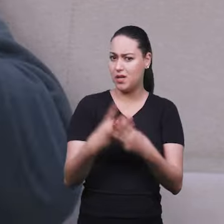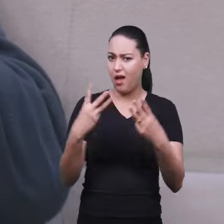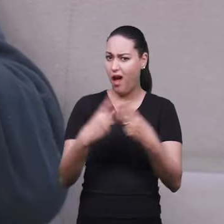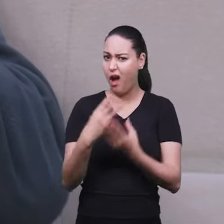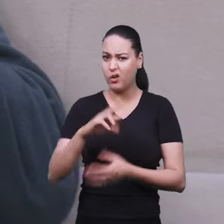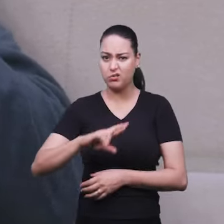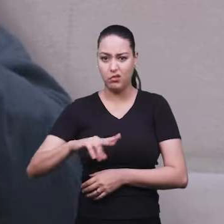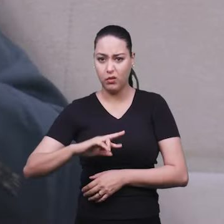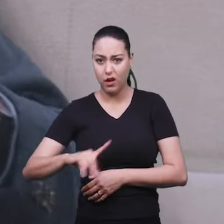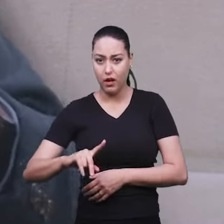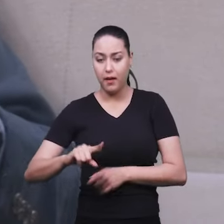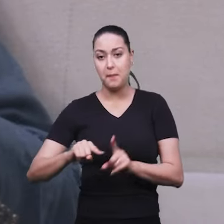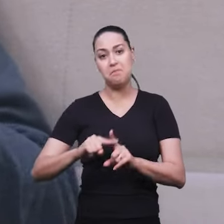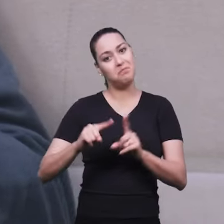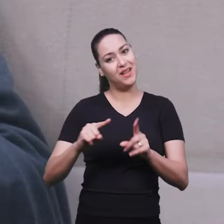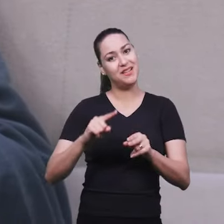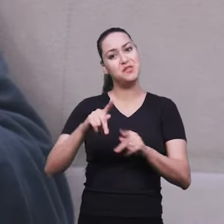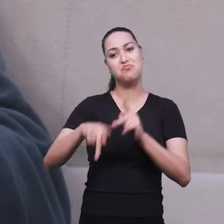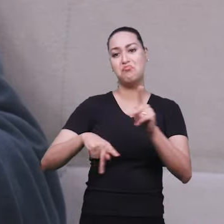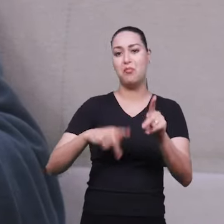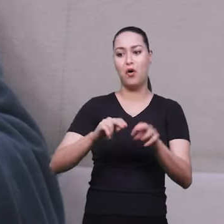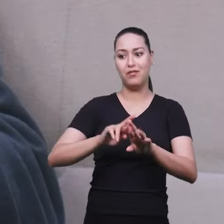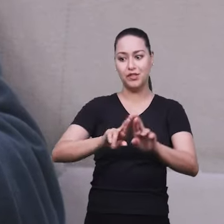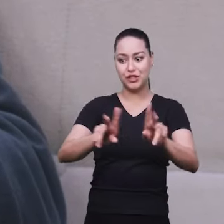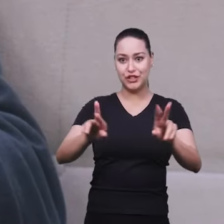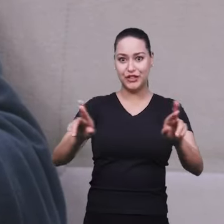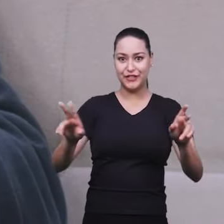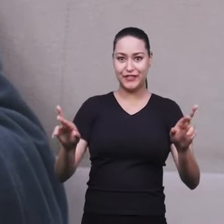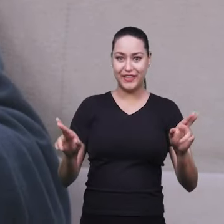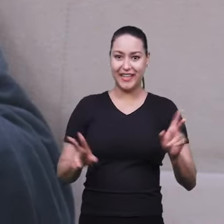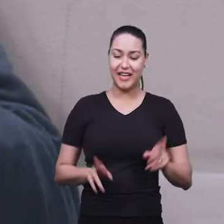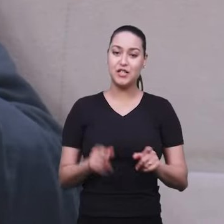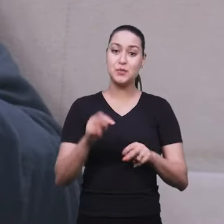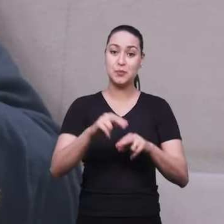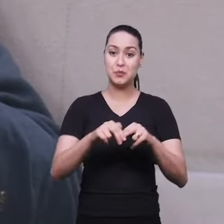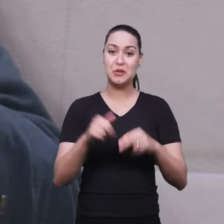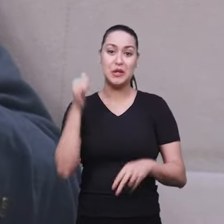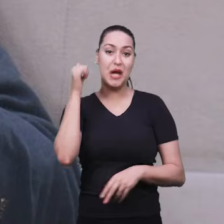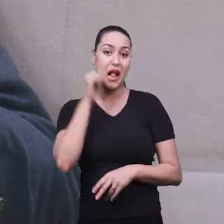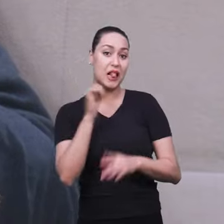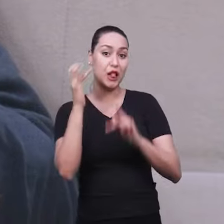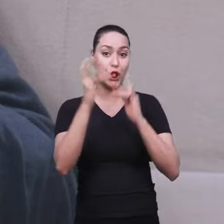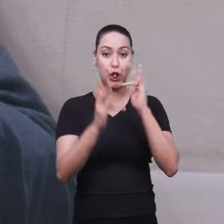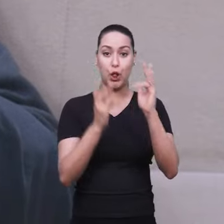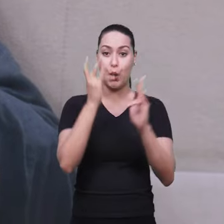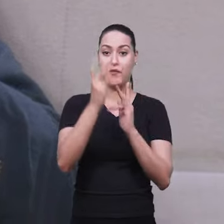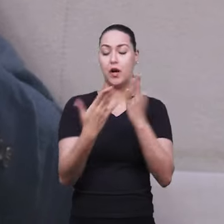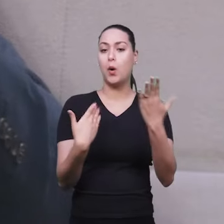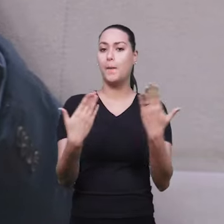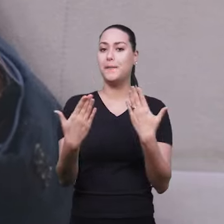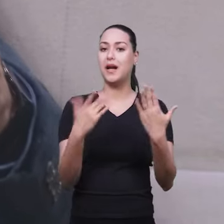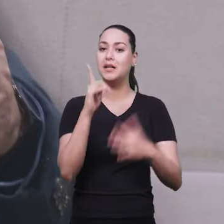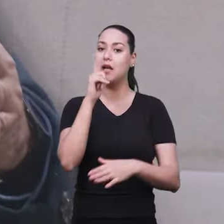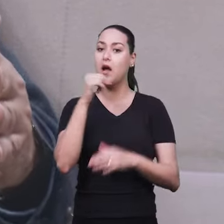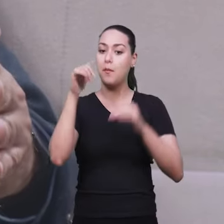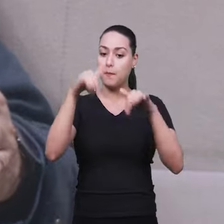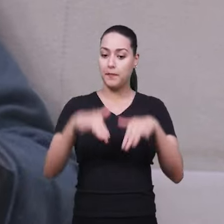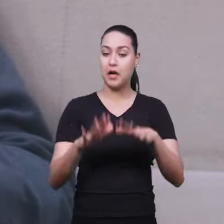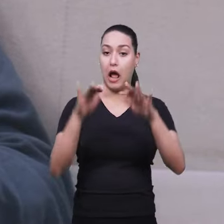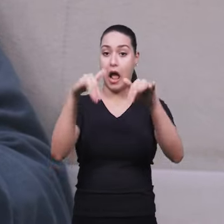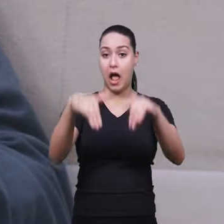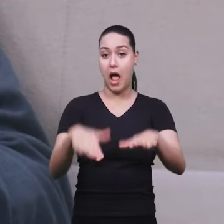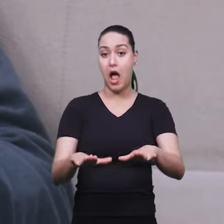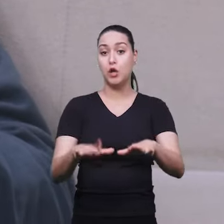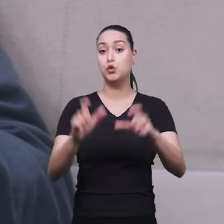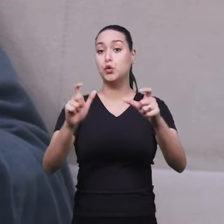formar a igreja. Então o noivo acrescenta aí que a sua noiva é como o poço das águas vivas que